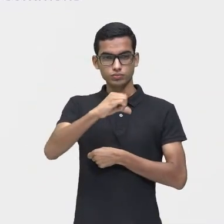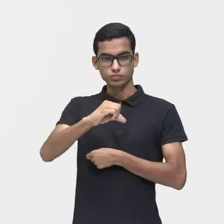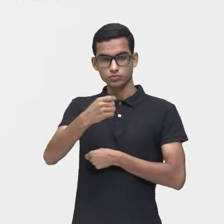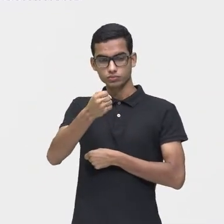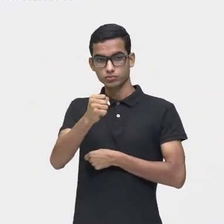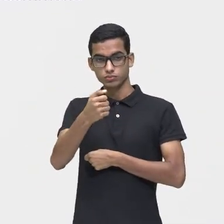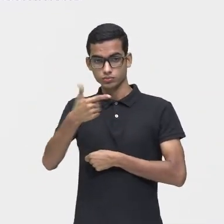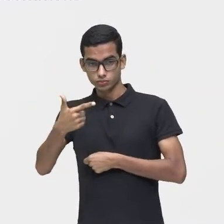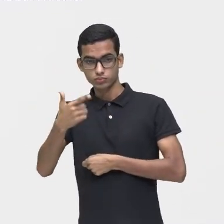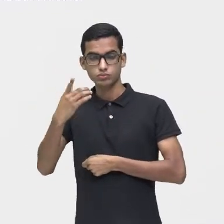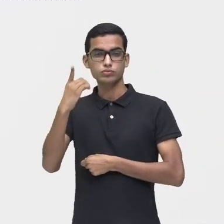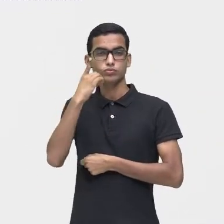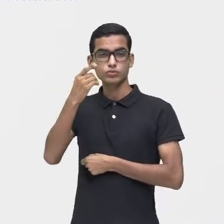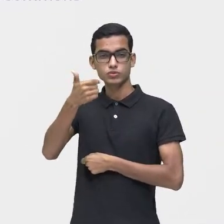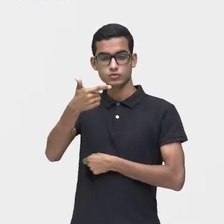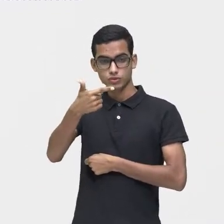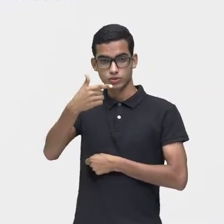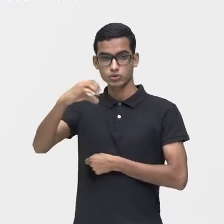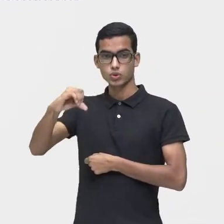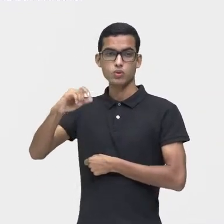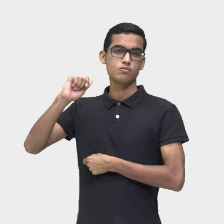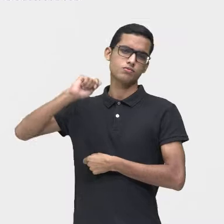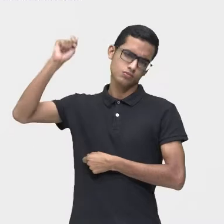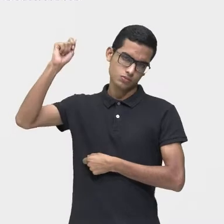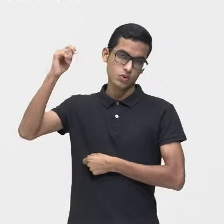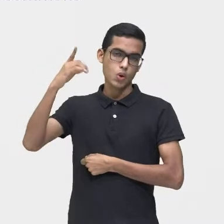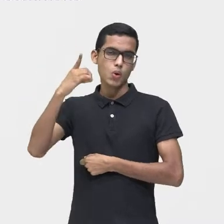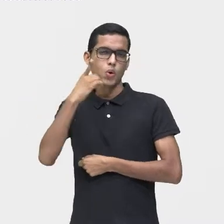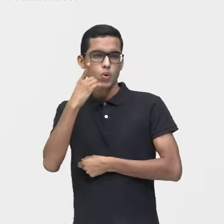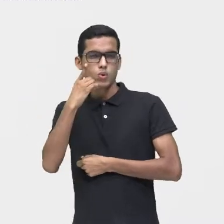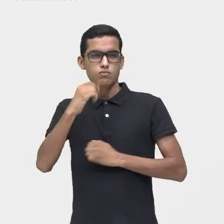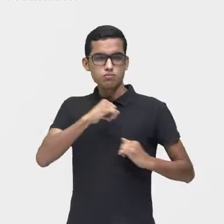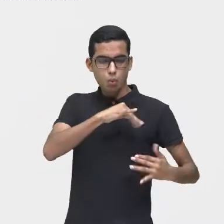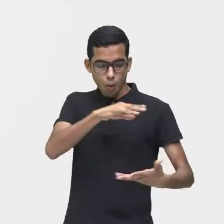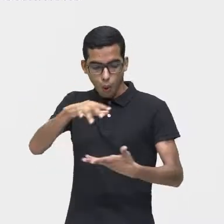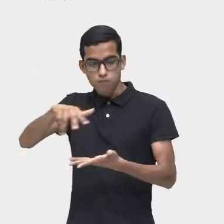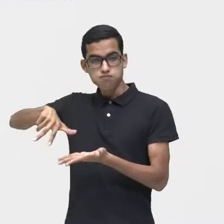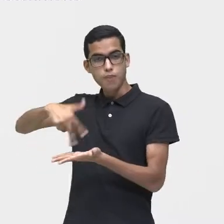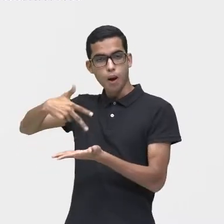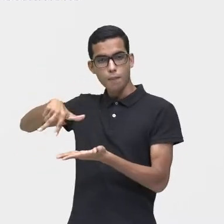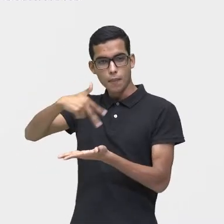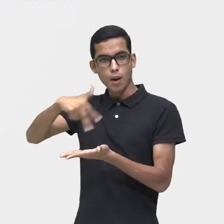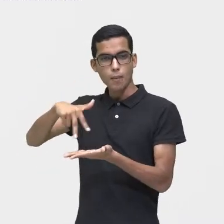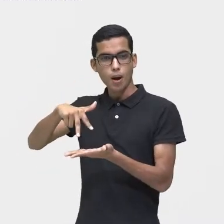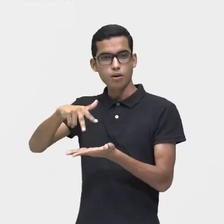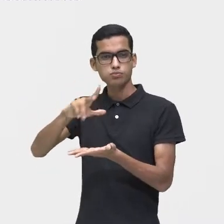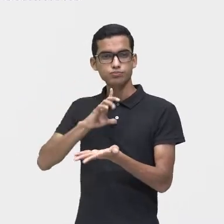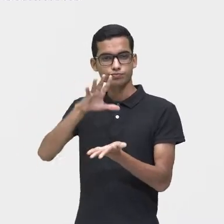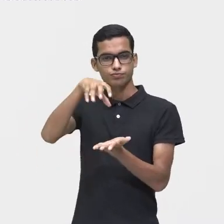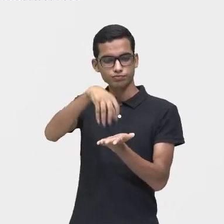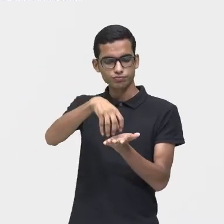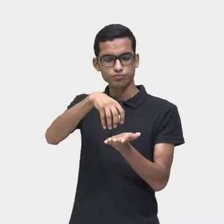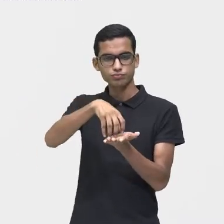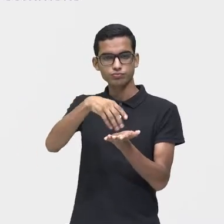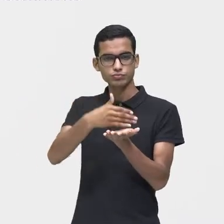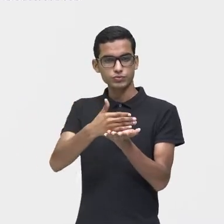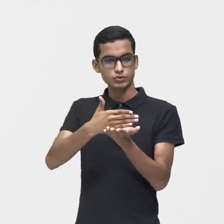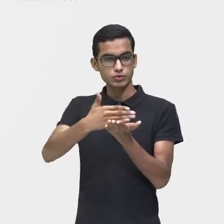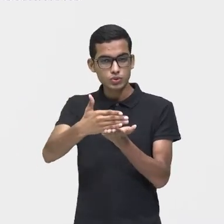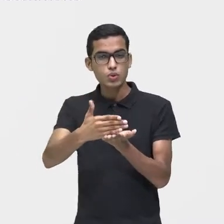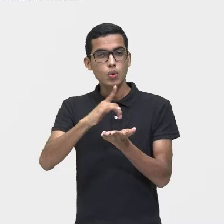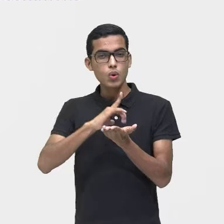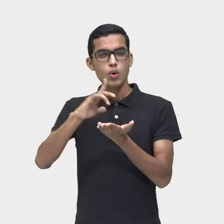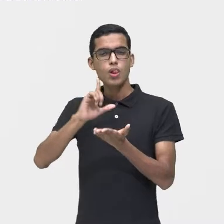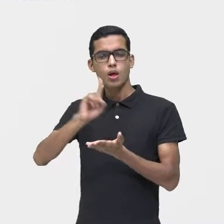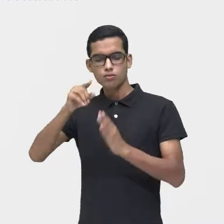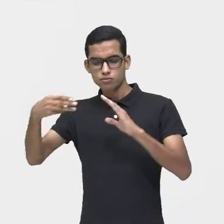abril, comemora-se o Dia Internacional da Dança, instituído pela Unesco, em homenagem ao criador do balé